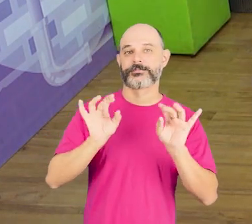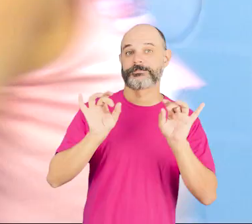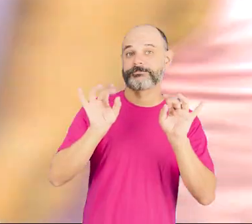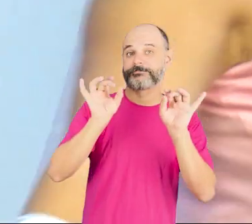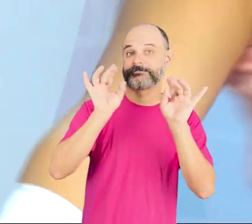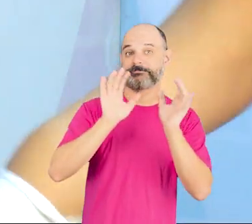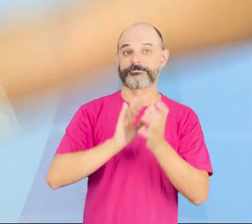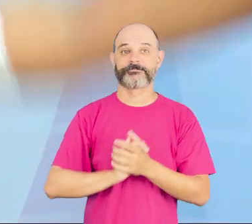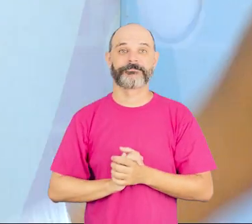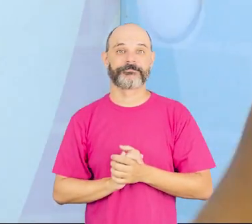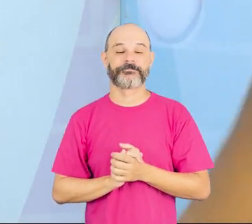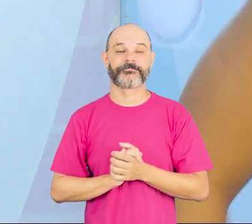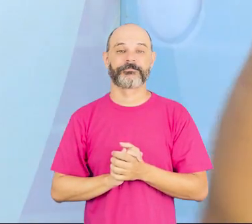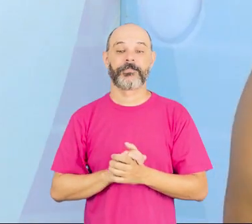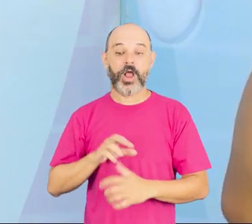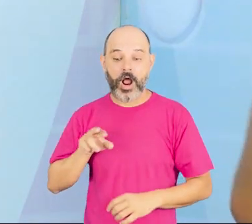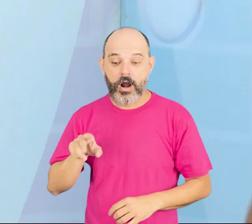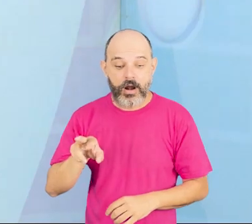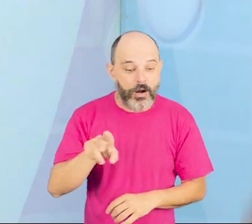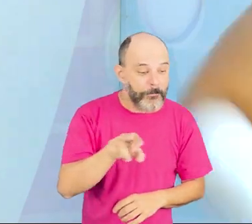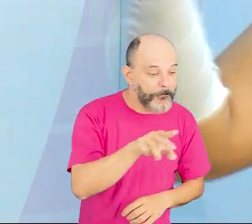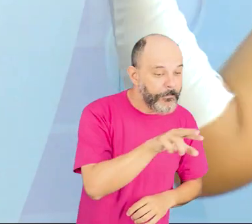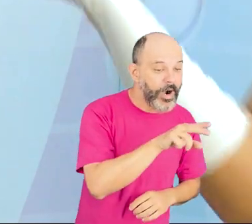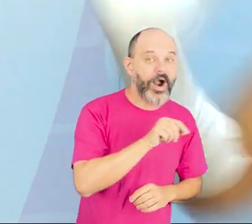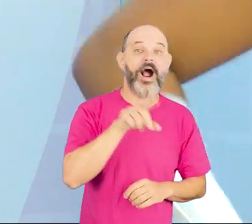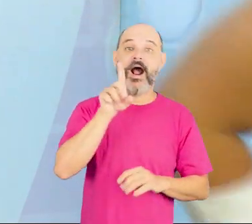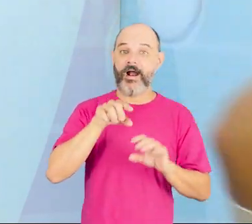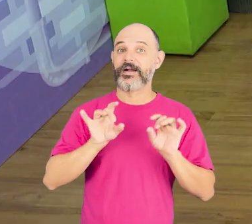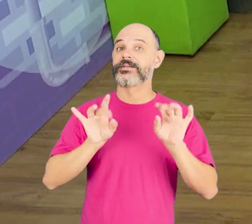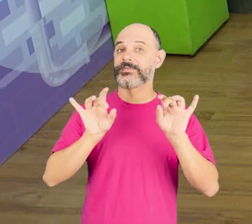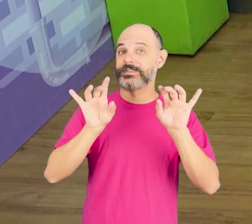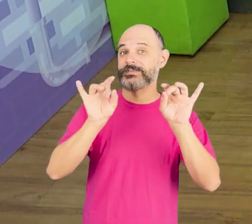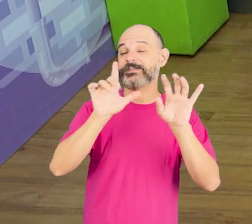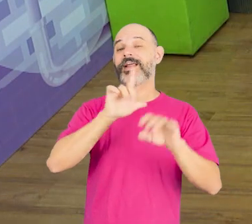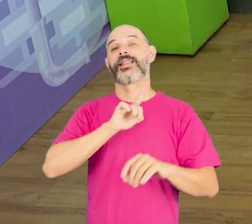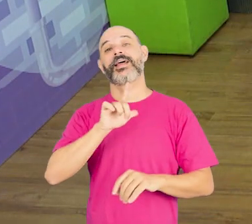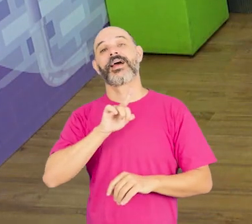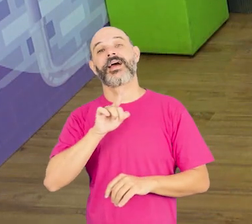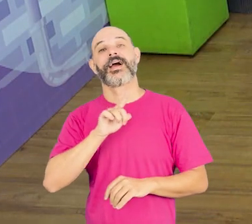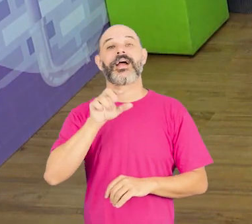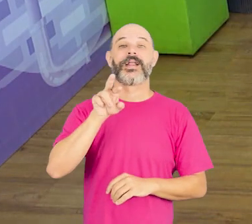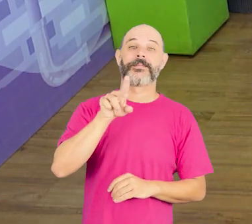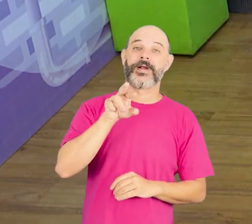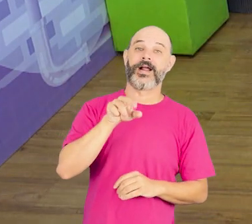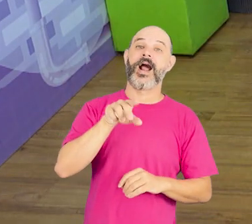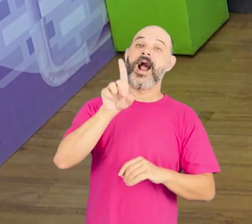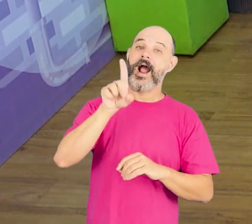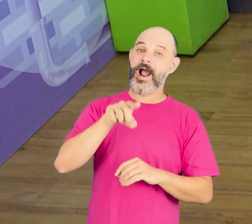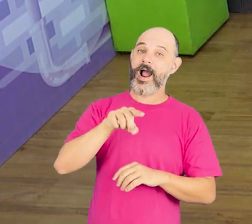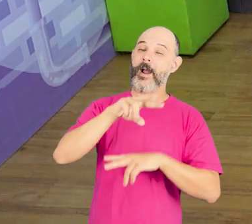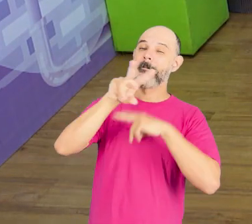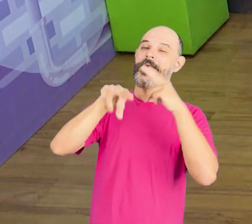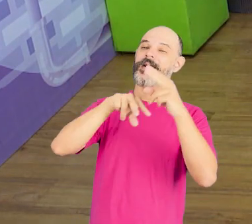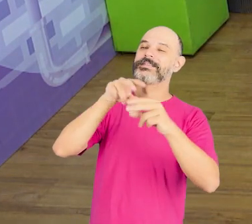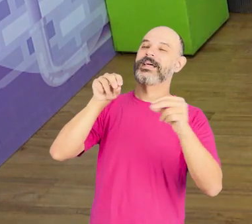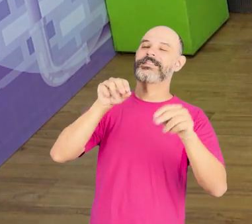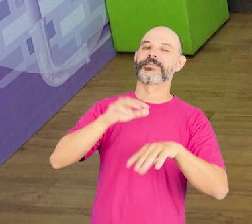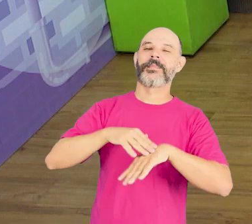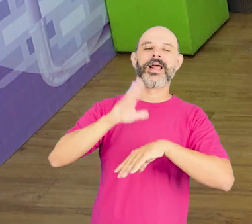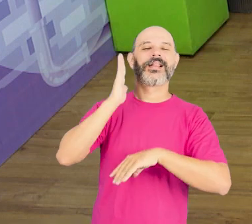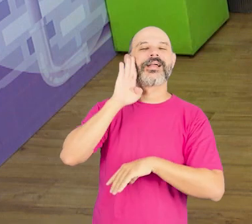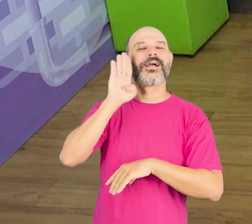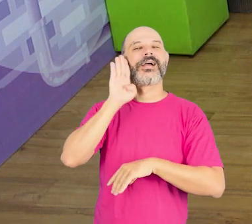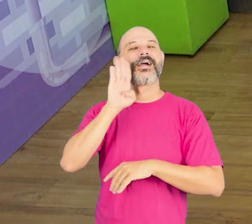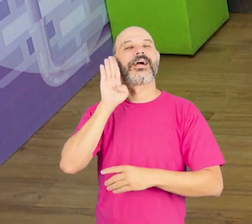especial. Todo irmãozinho é muito especial, ter um irmãozinho é um presente bem